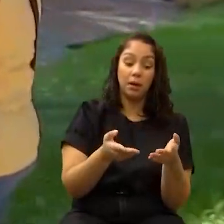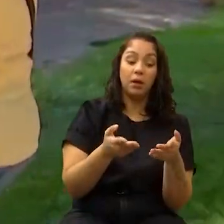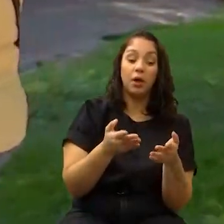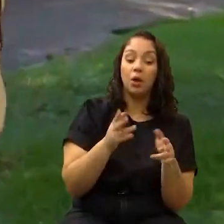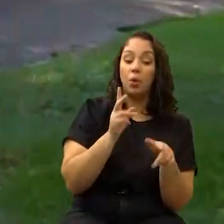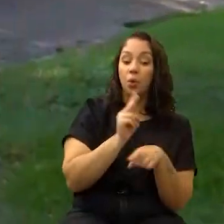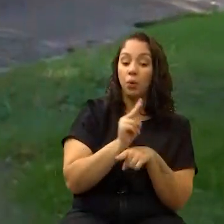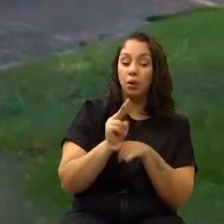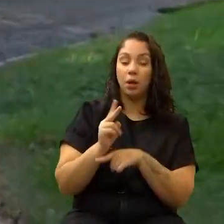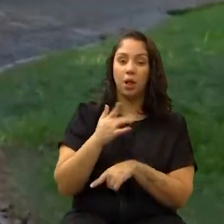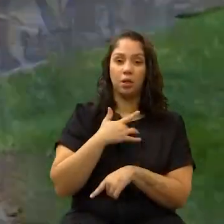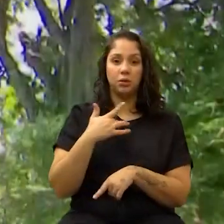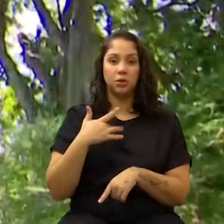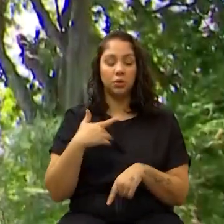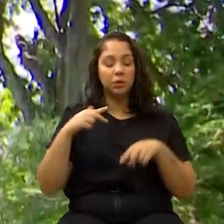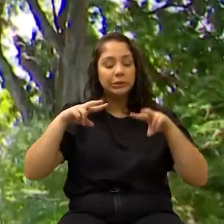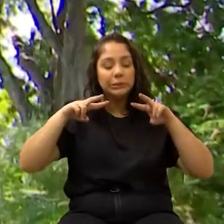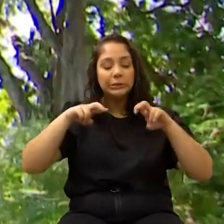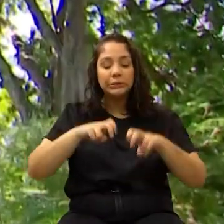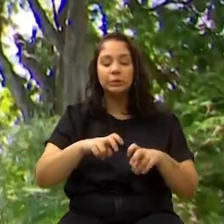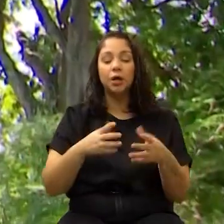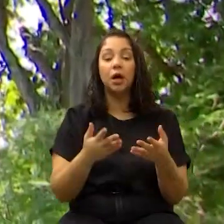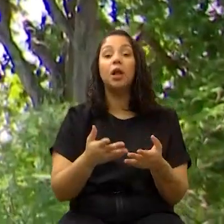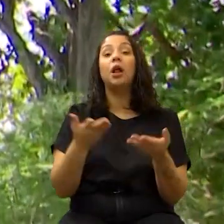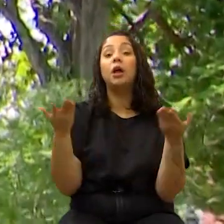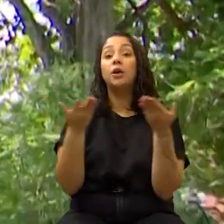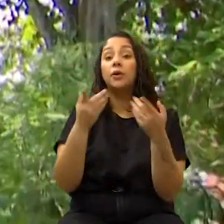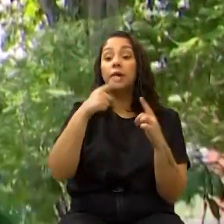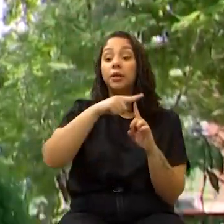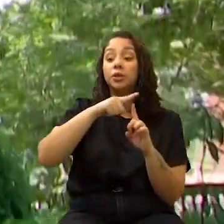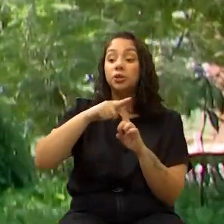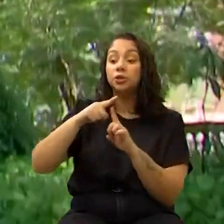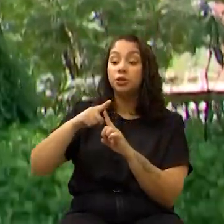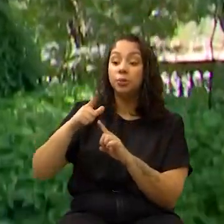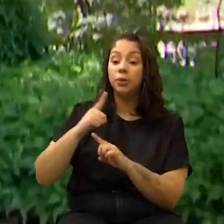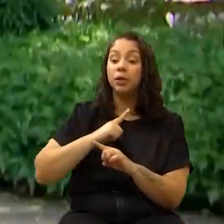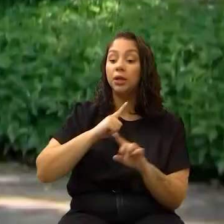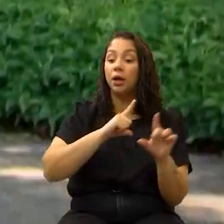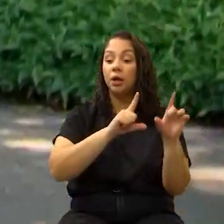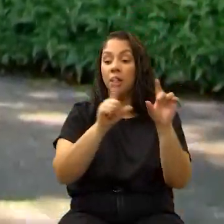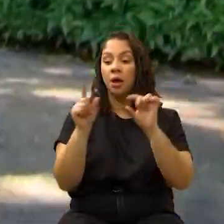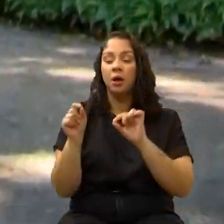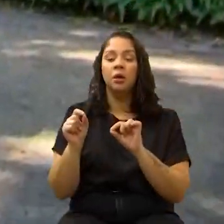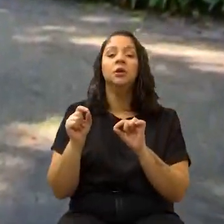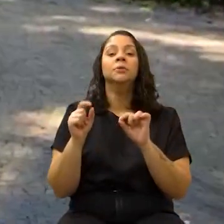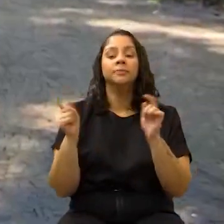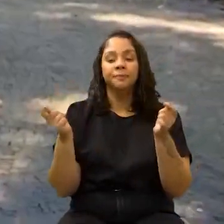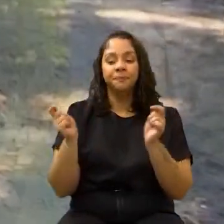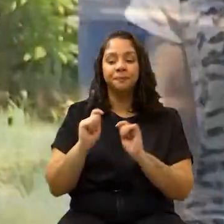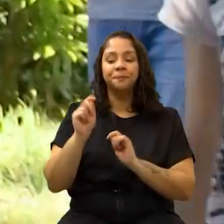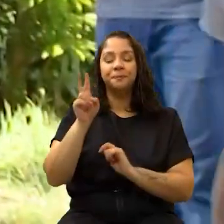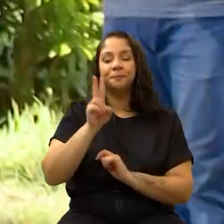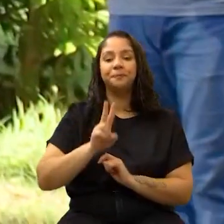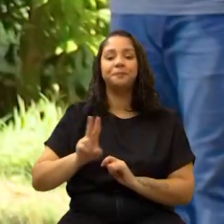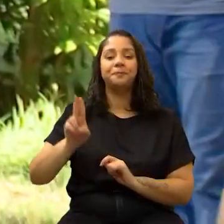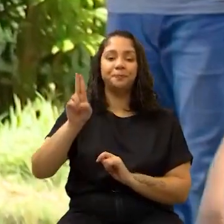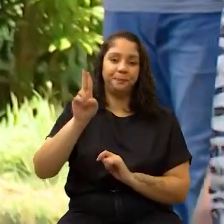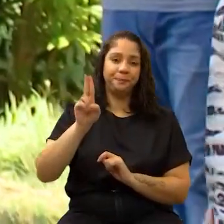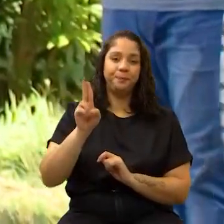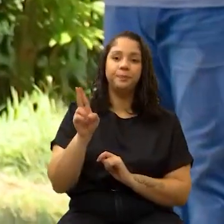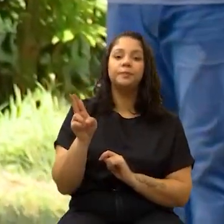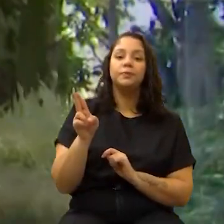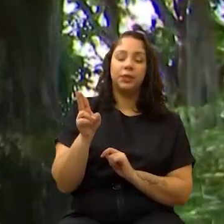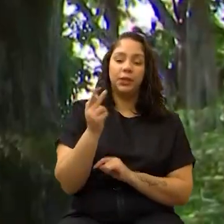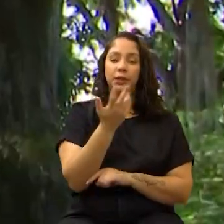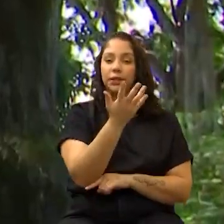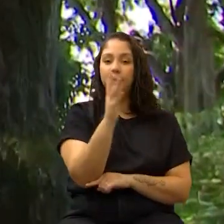da saúde das árvores e análise. E aqui nós estamos olhando espécies que passíveis assim de serem